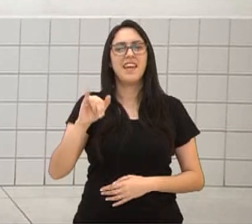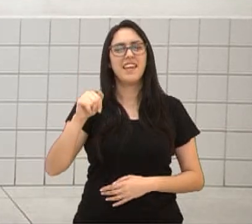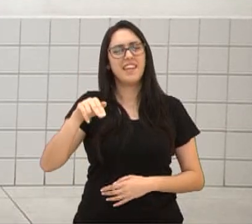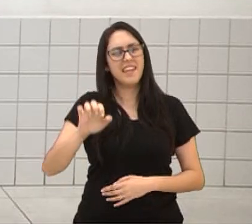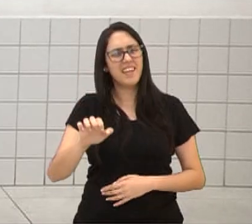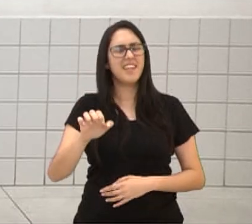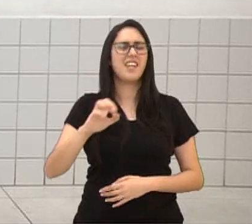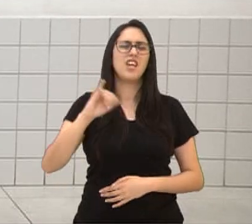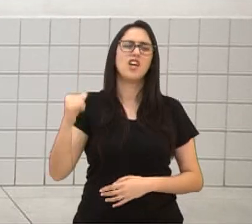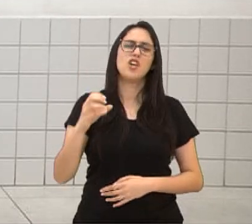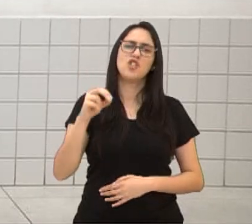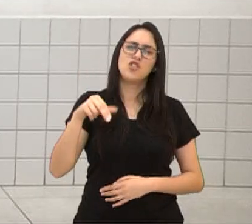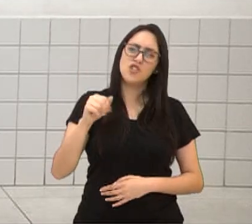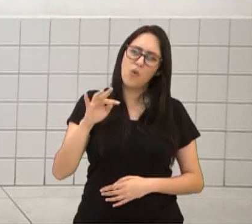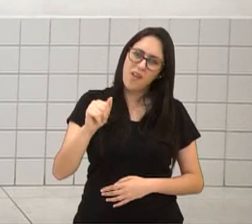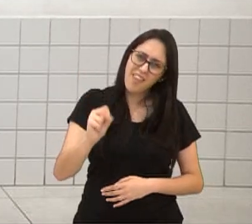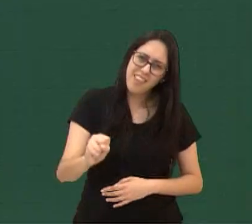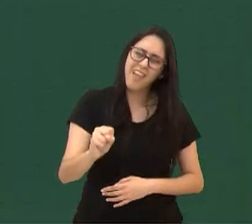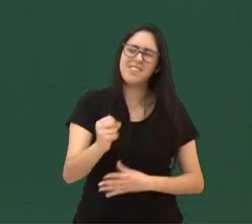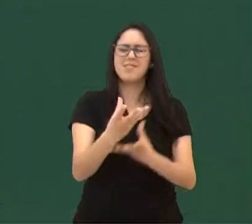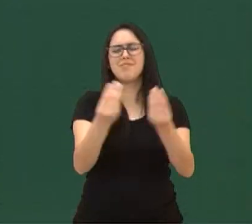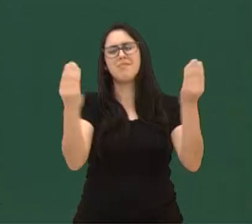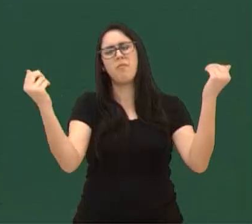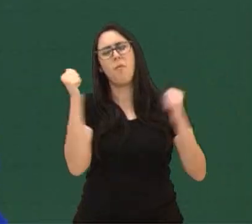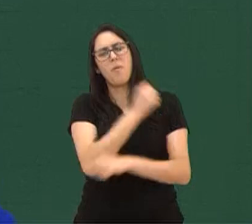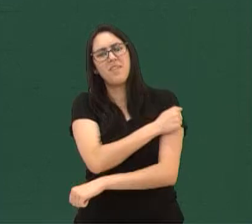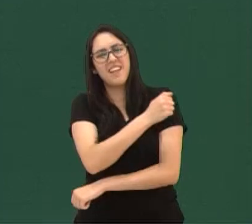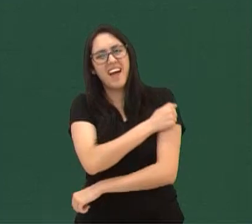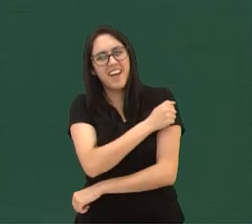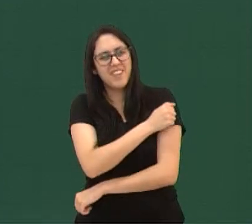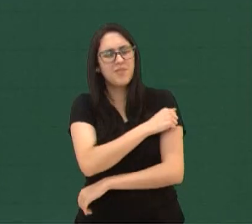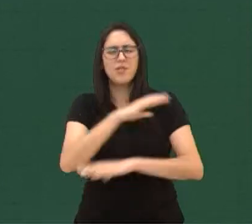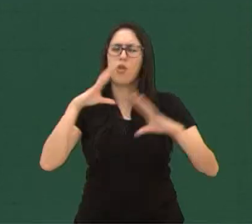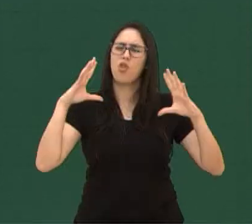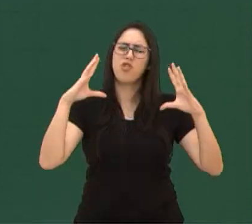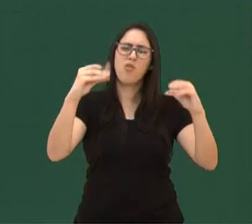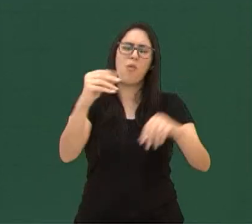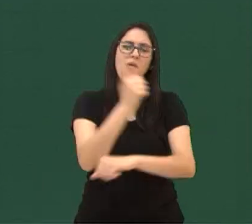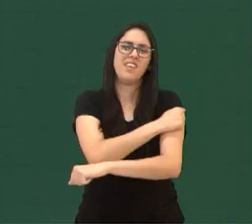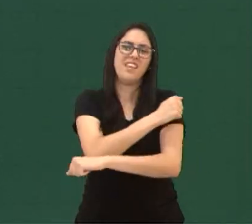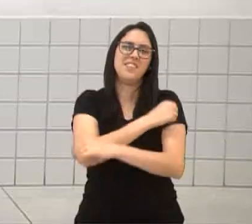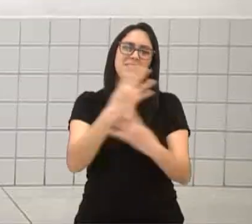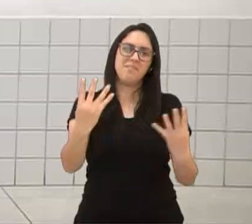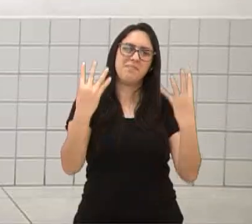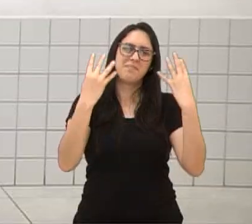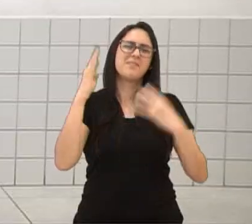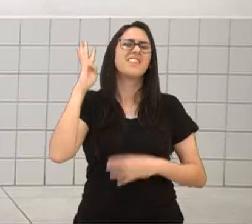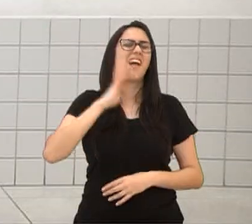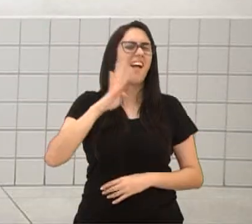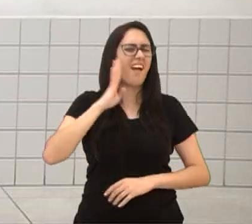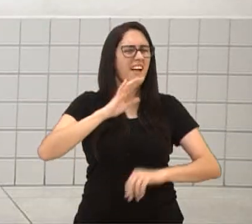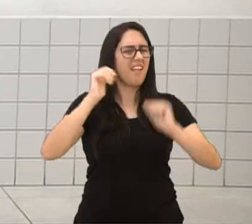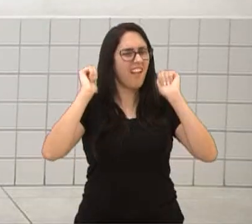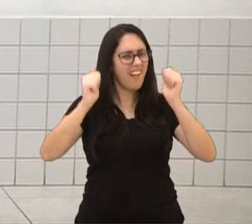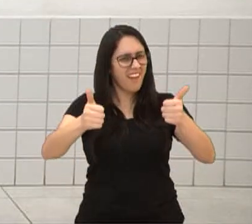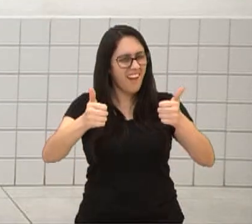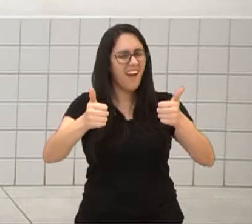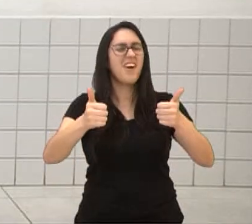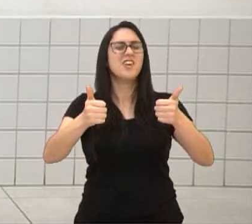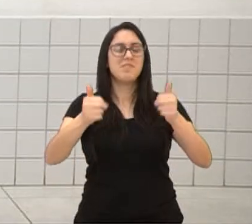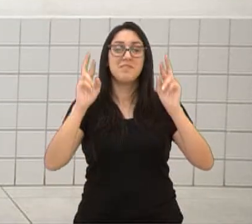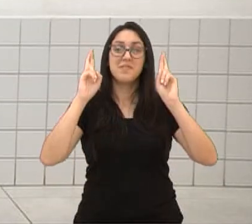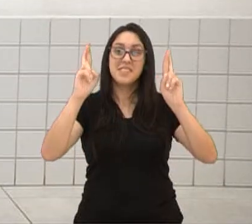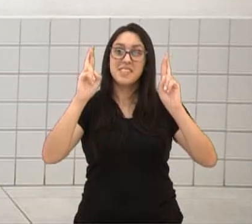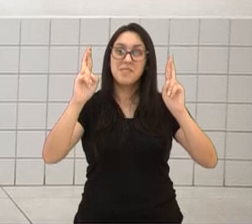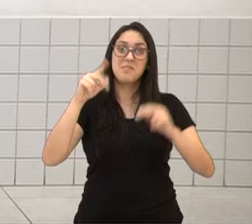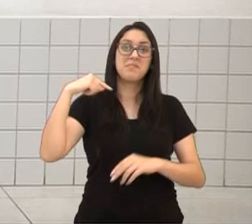o Jonathan, para a Aline, para a Luciane, para a Raíza e para todo mundo que participou. Foi muito legal ter vocês aqui. Eu espero vocês na